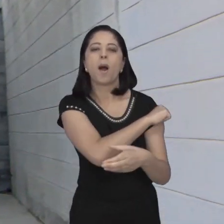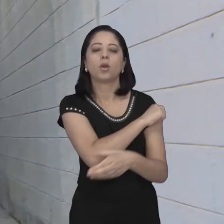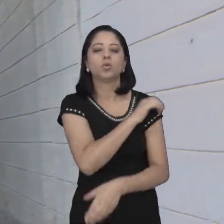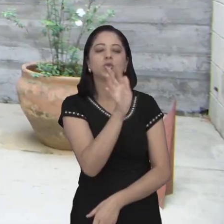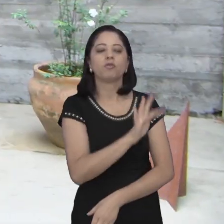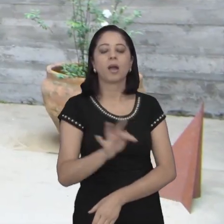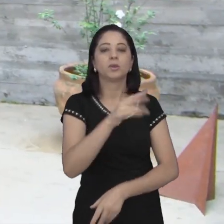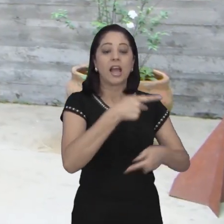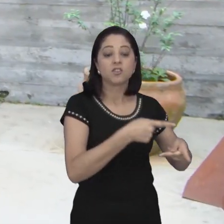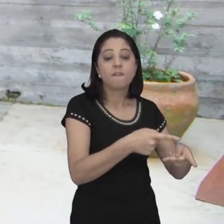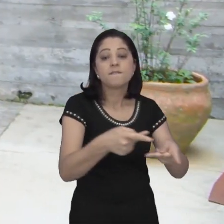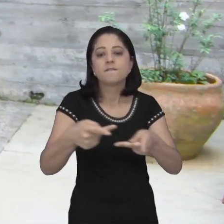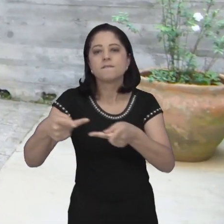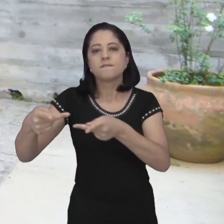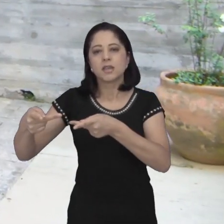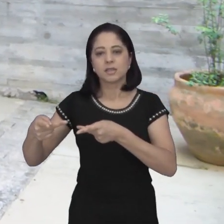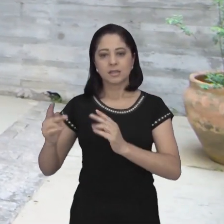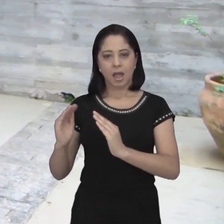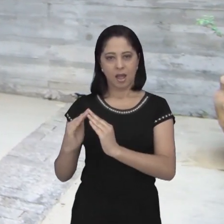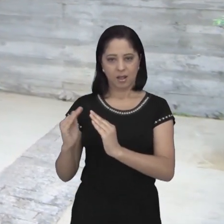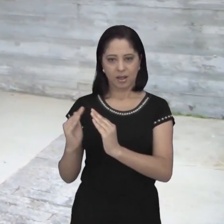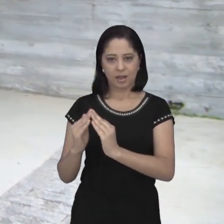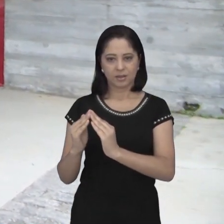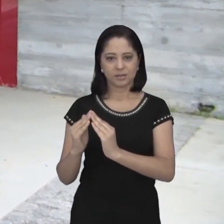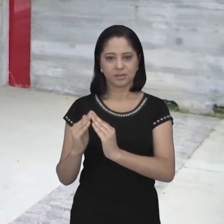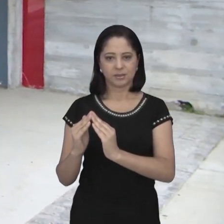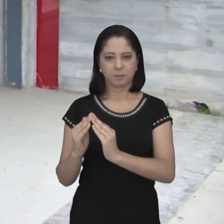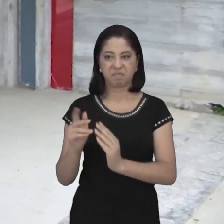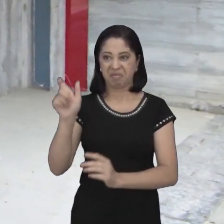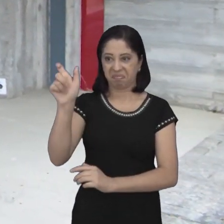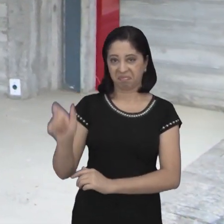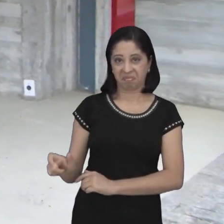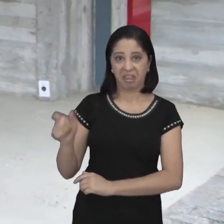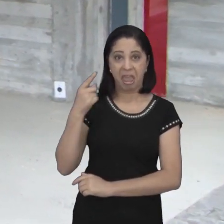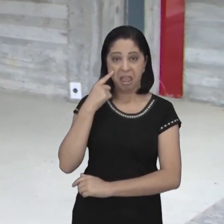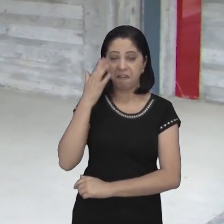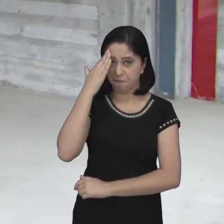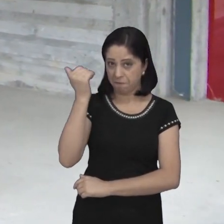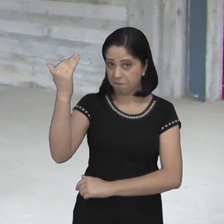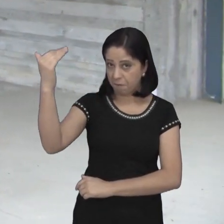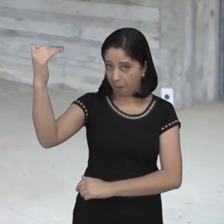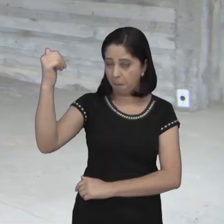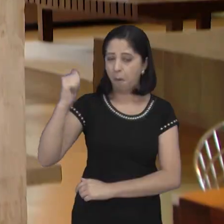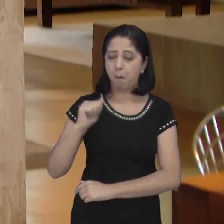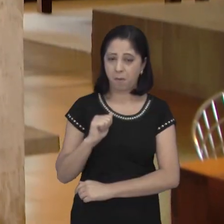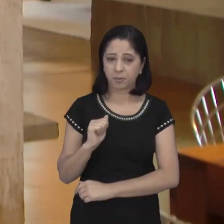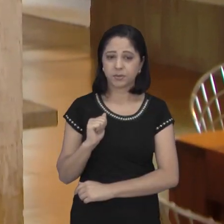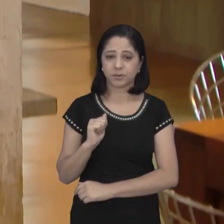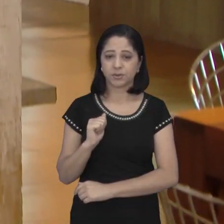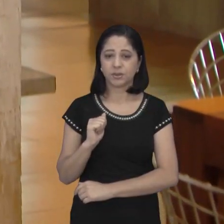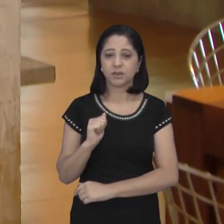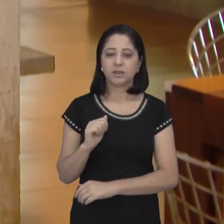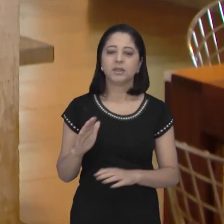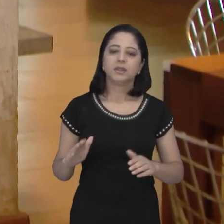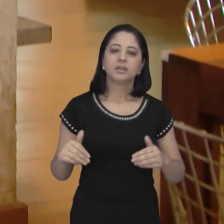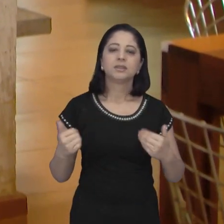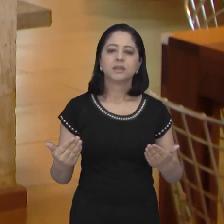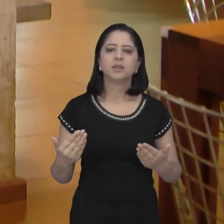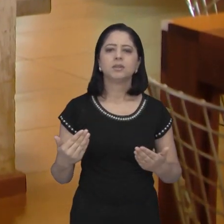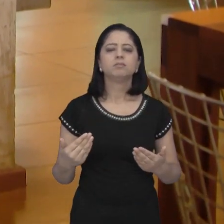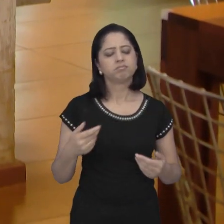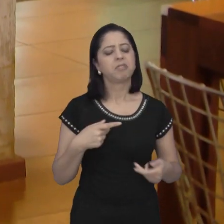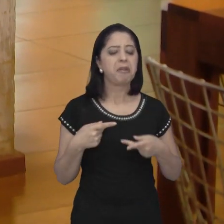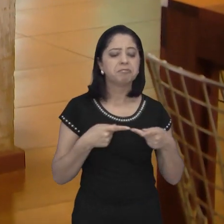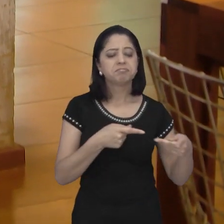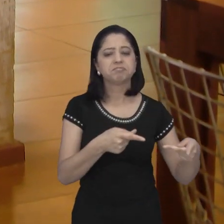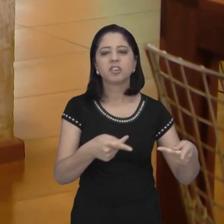grande vão, que na época também era uma novidade, me chamou bastante atenção. Eu fiquei